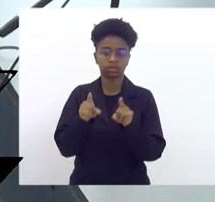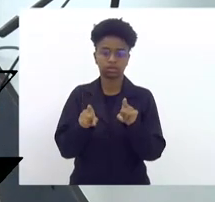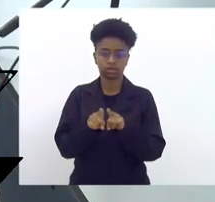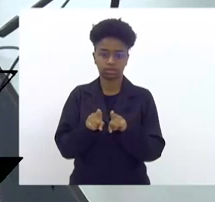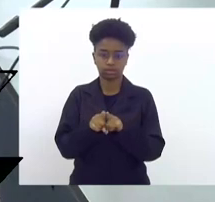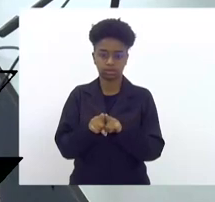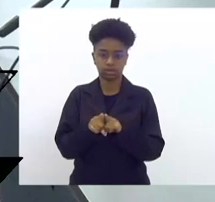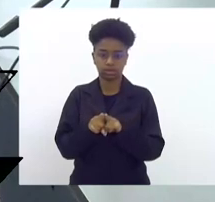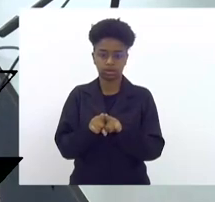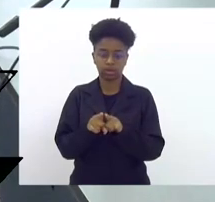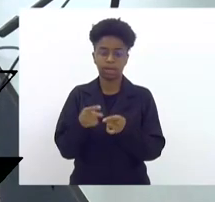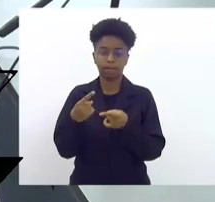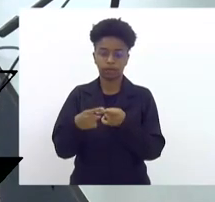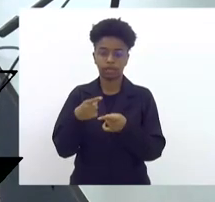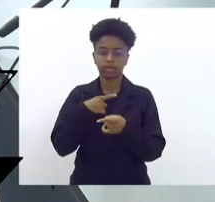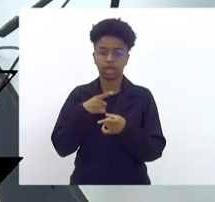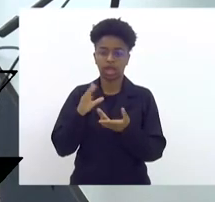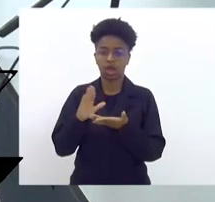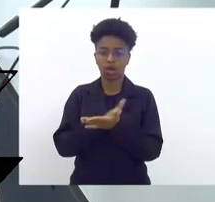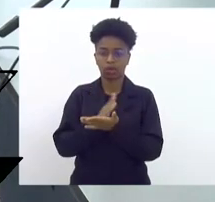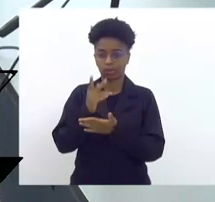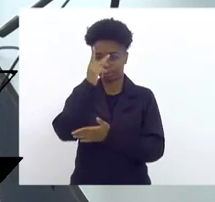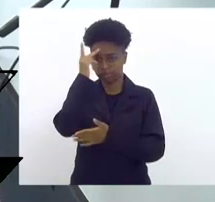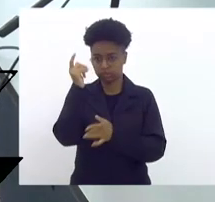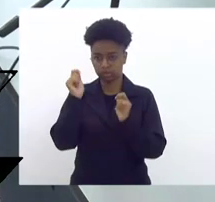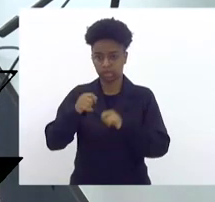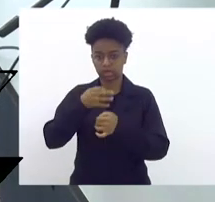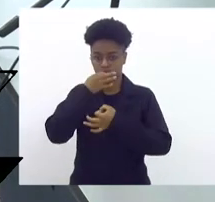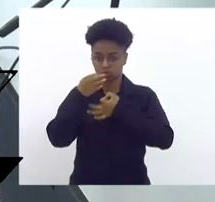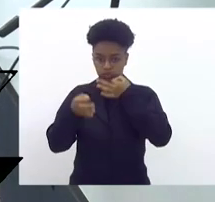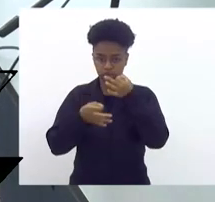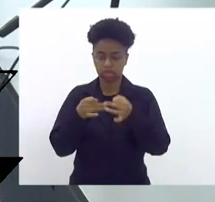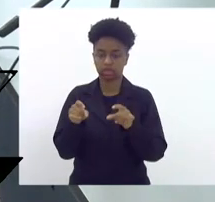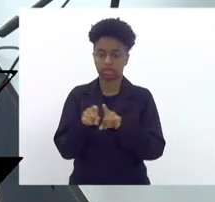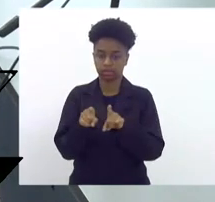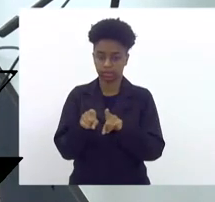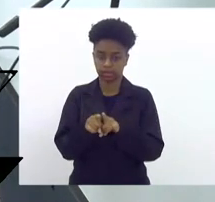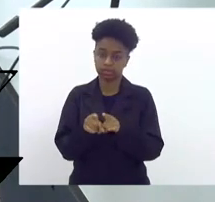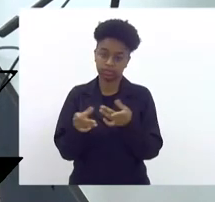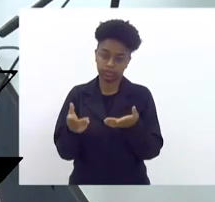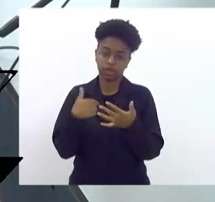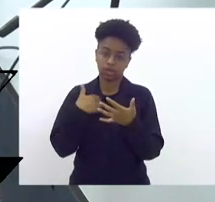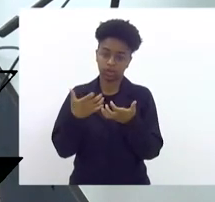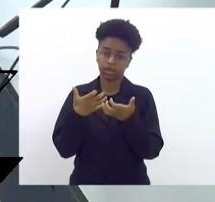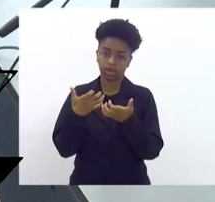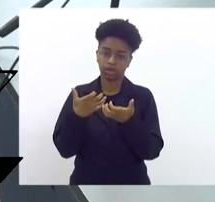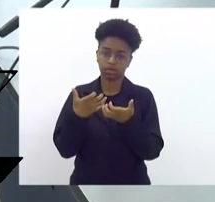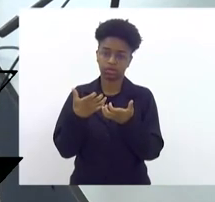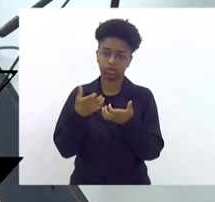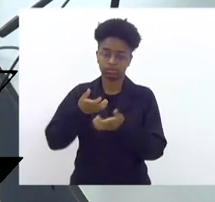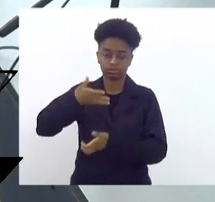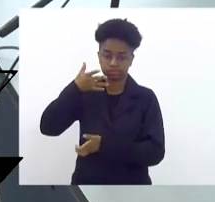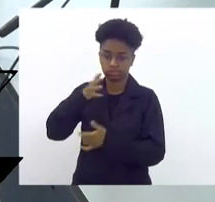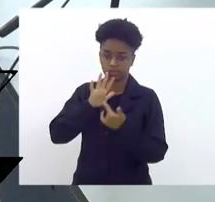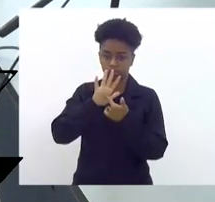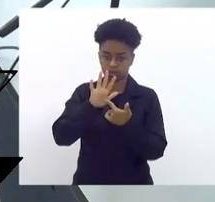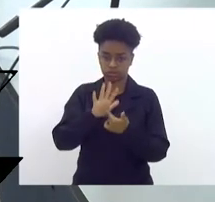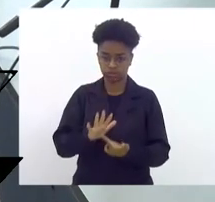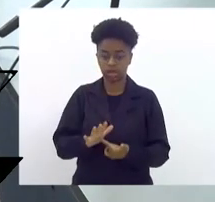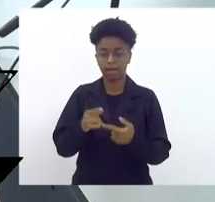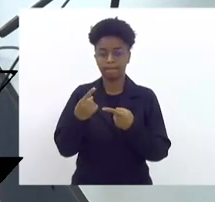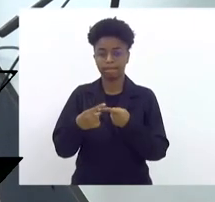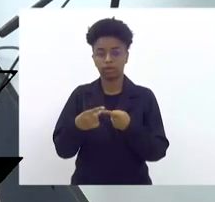porque eu tenho alguns nomes para fazer para sugerir também e que assim possam ser ouvidos perfeitos